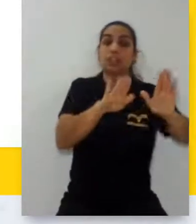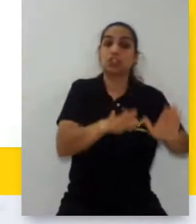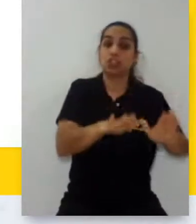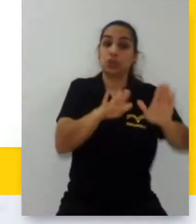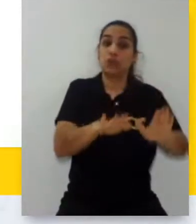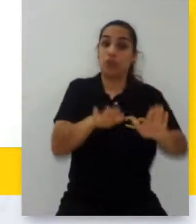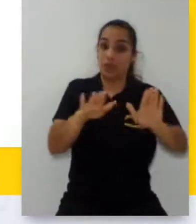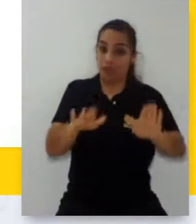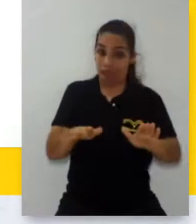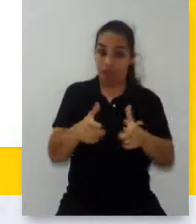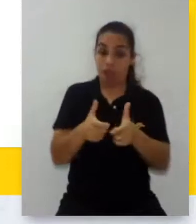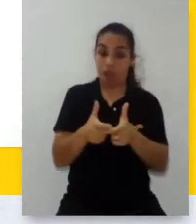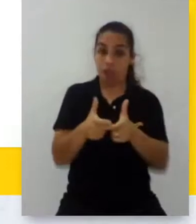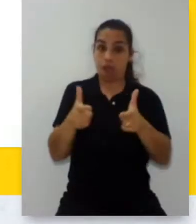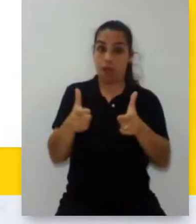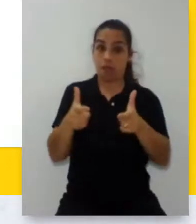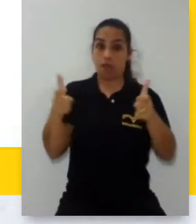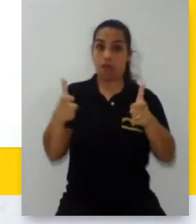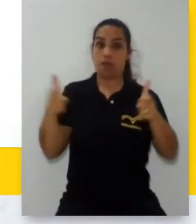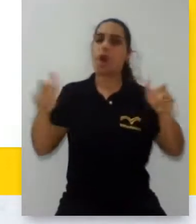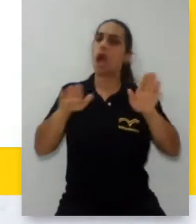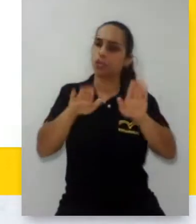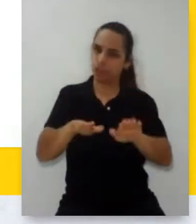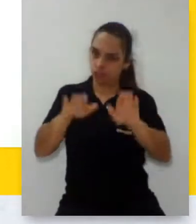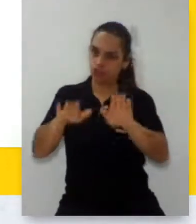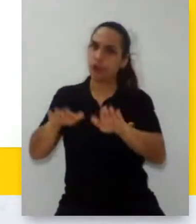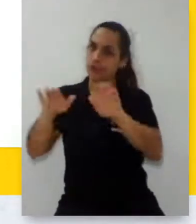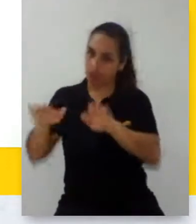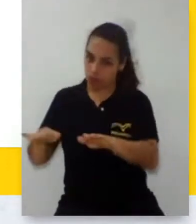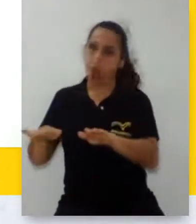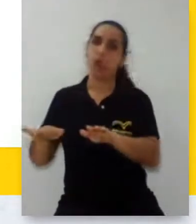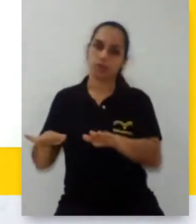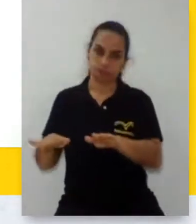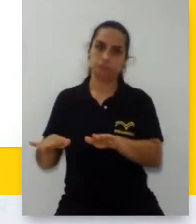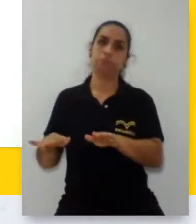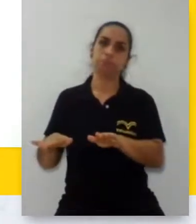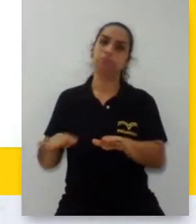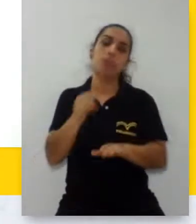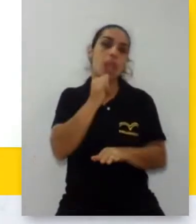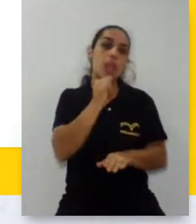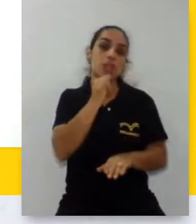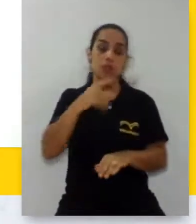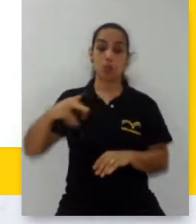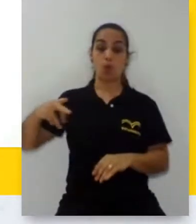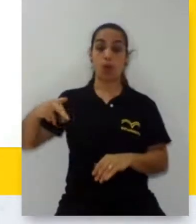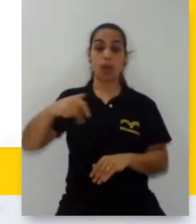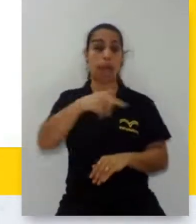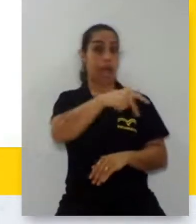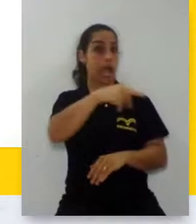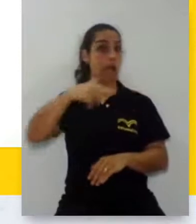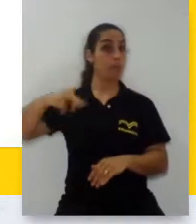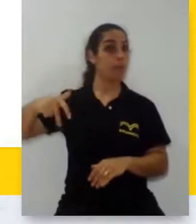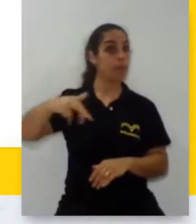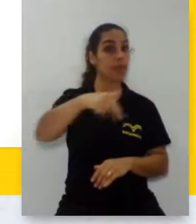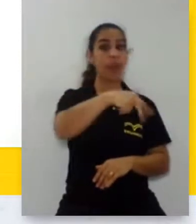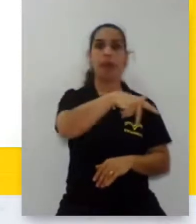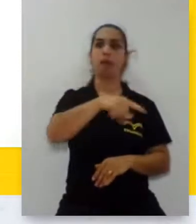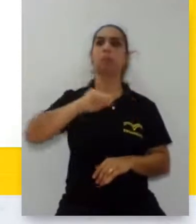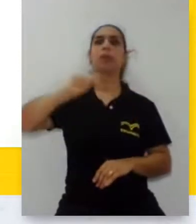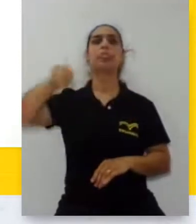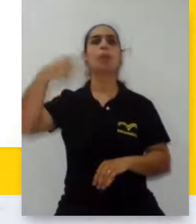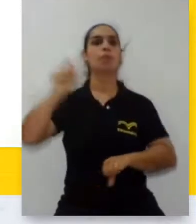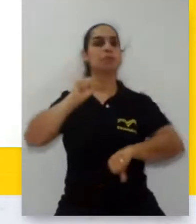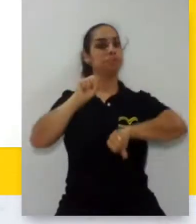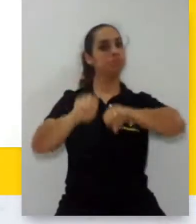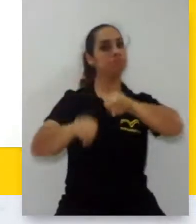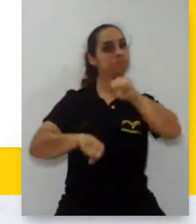gastar dinheiro com isso, vá aos poucos. Ah, vai caminhando um pouquinho, compra uma bicicleta, vai pedalar de vez em quando. Então,